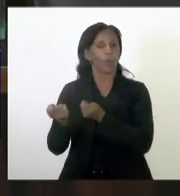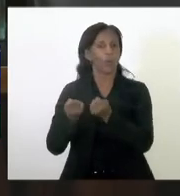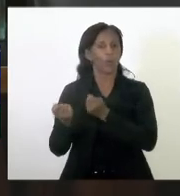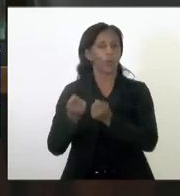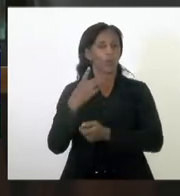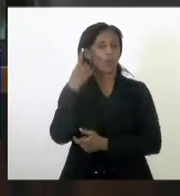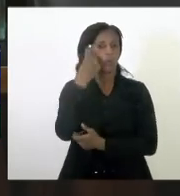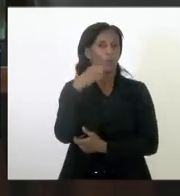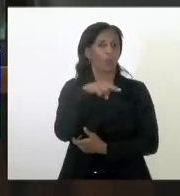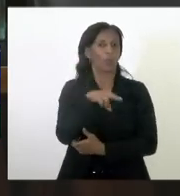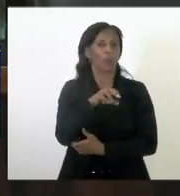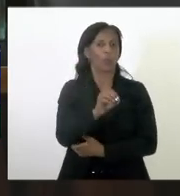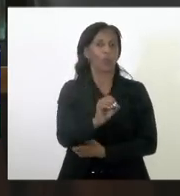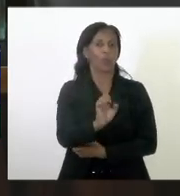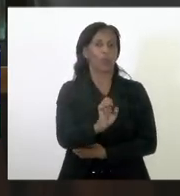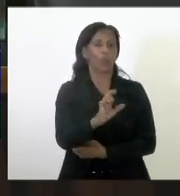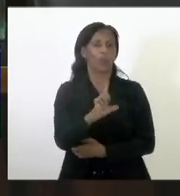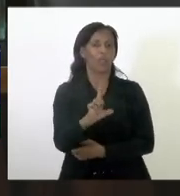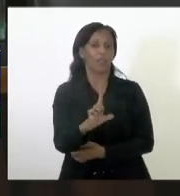Noel de Carvalho.